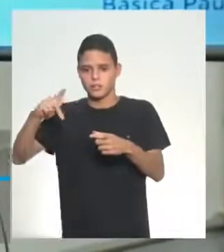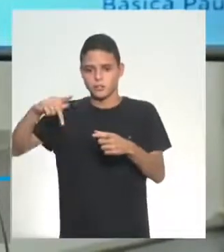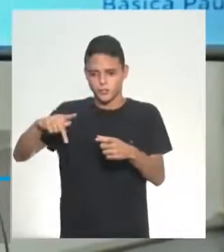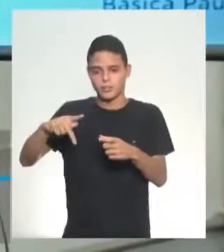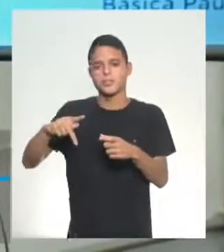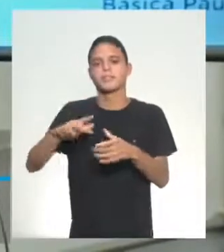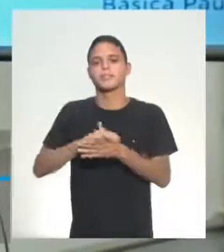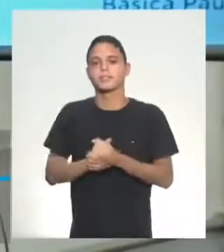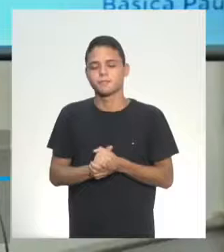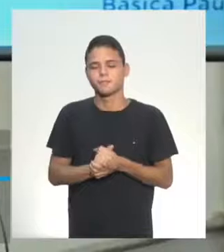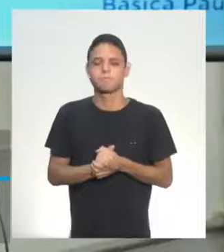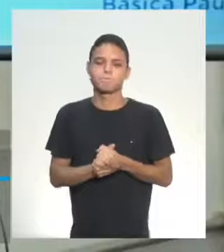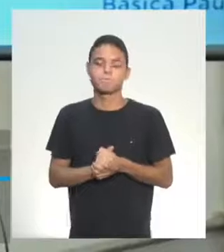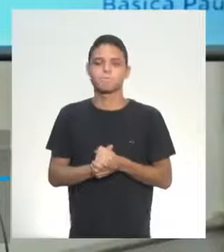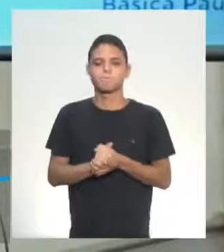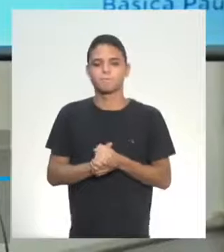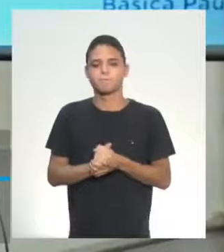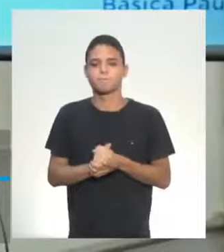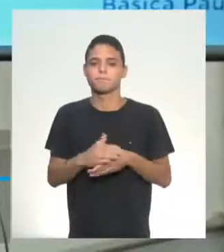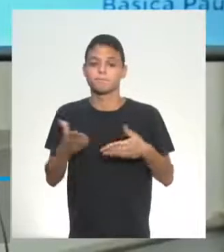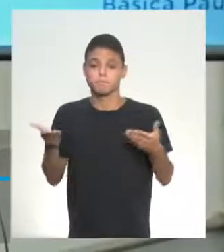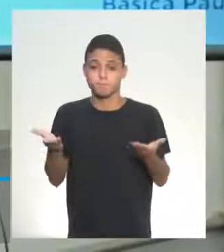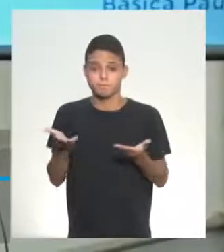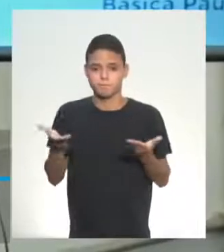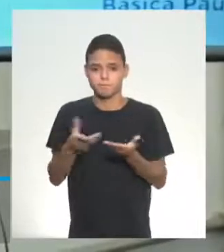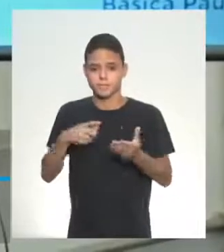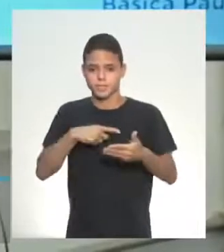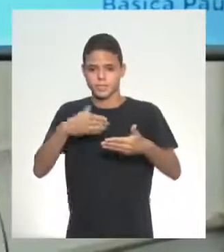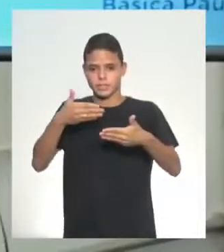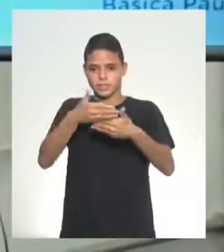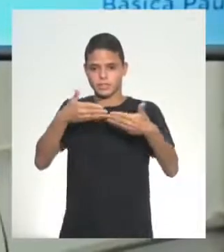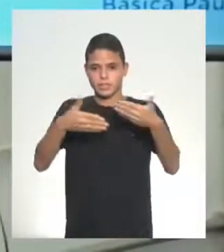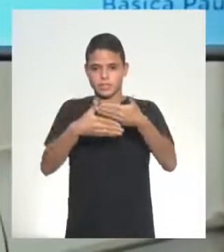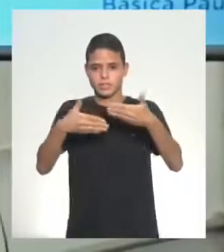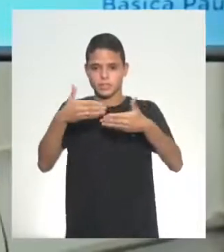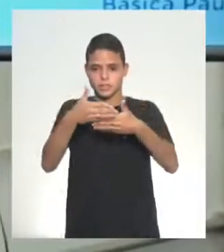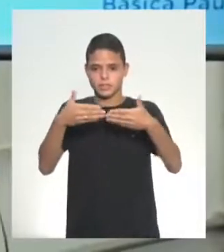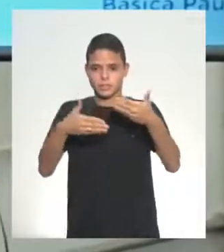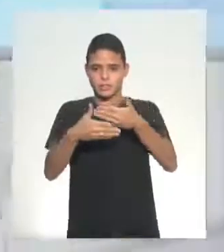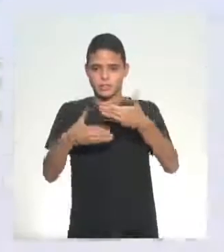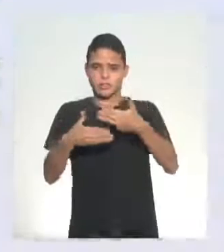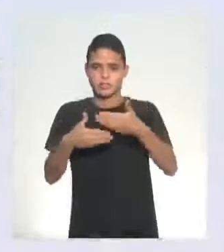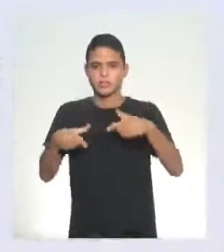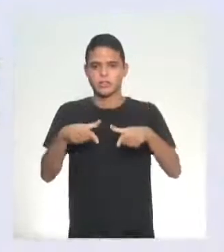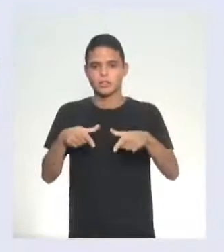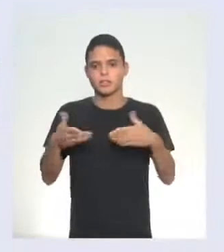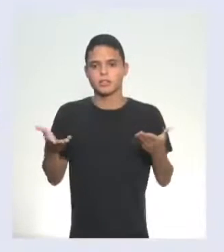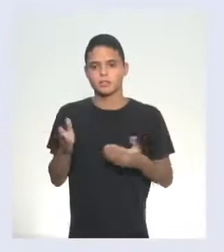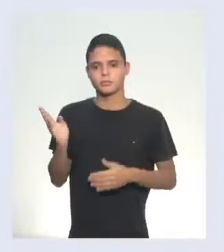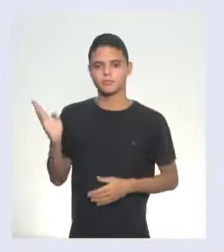aqui. Produção, pode colocar por gentileza o slide das habilidades que vamos trabalhar hoje?